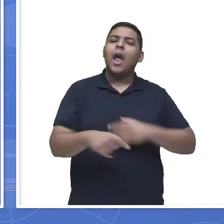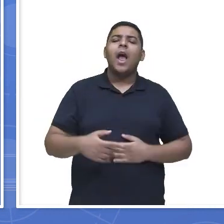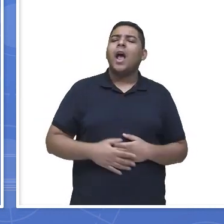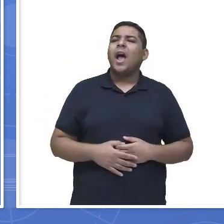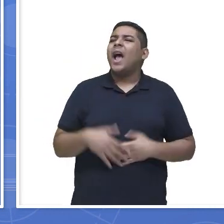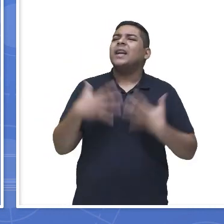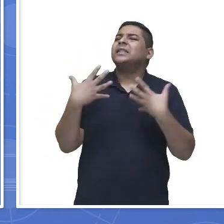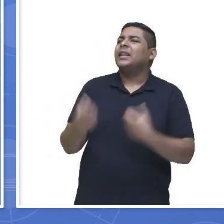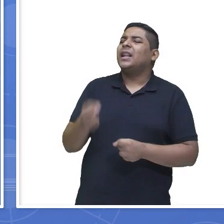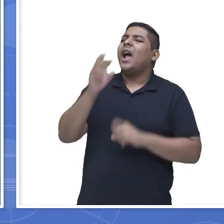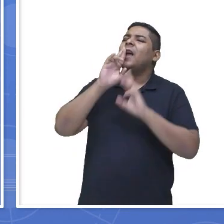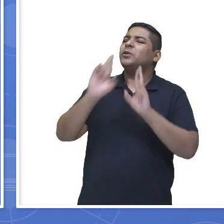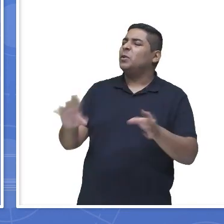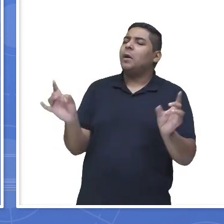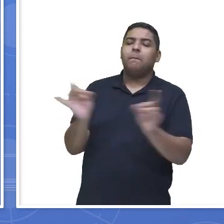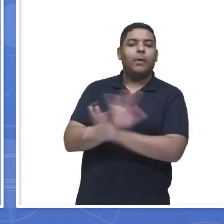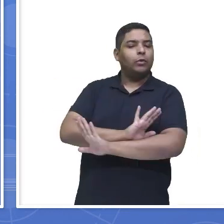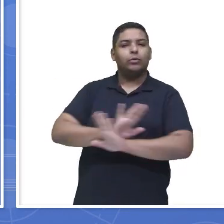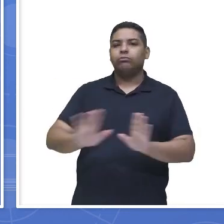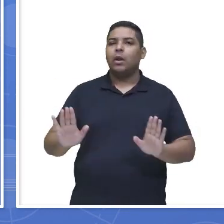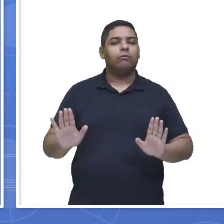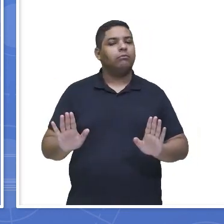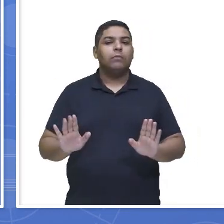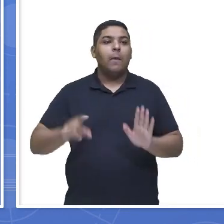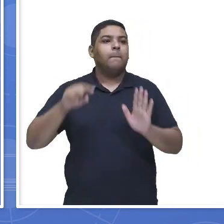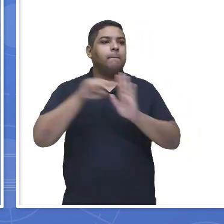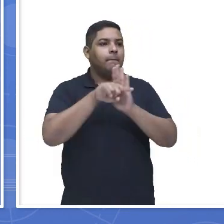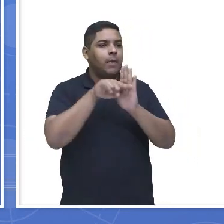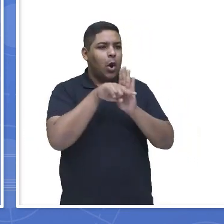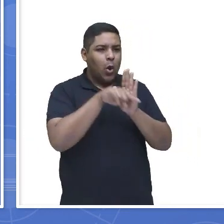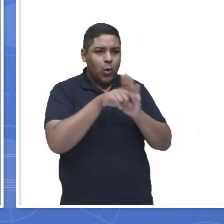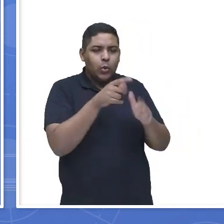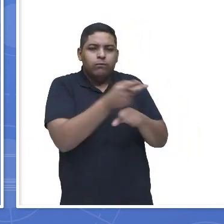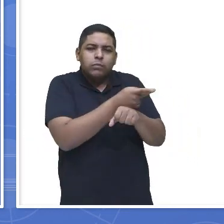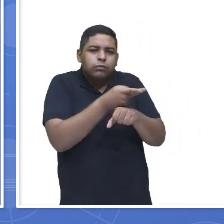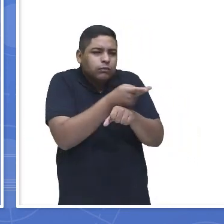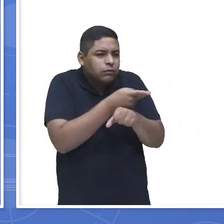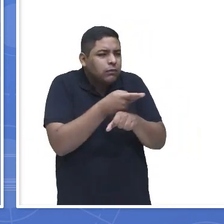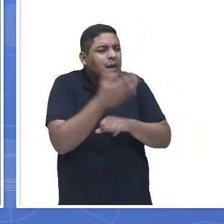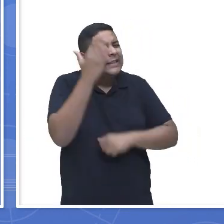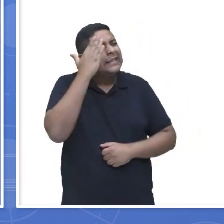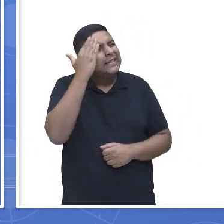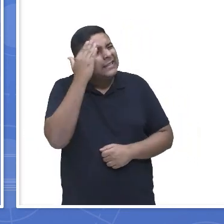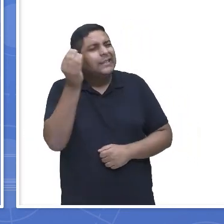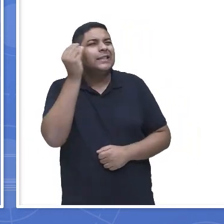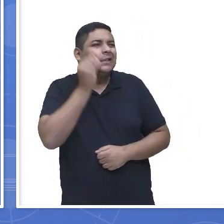prontas, né? É ir atrás dessa resposta, é tentar